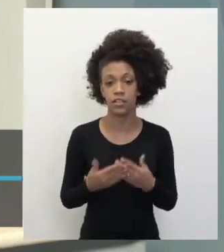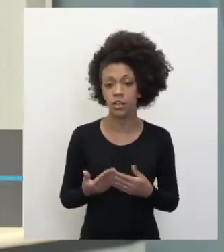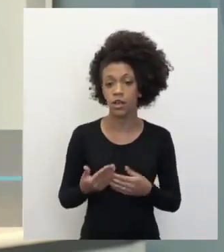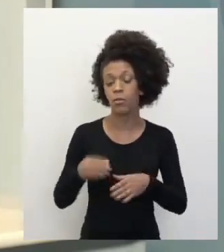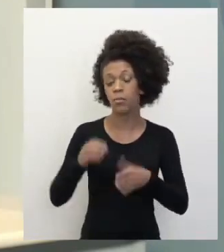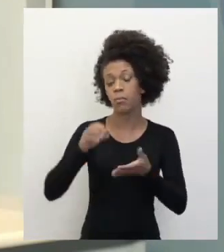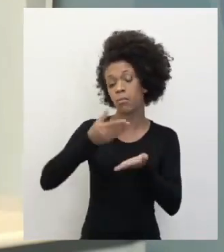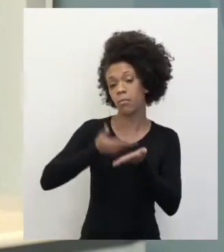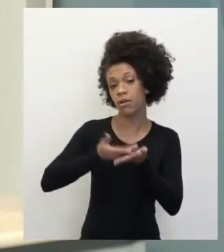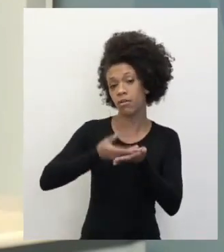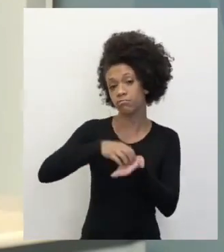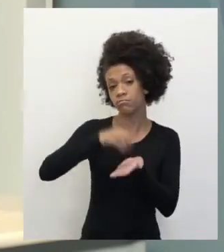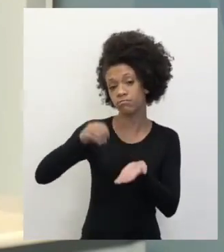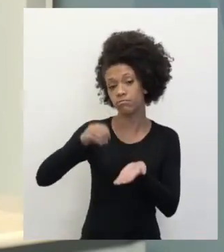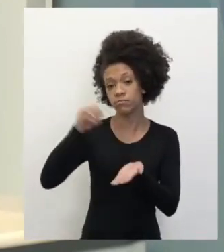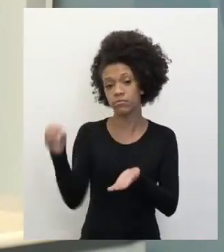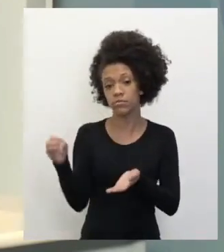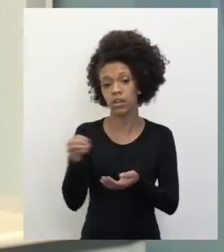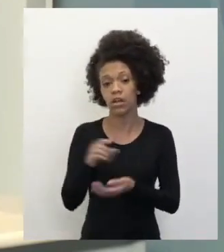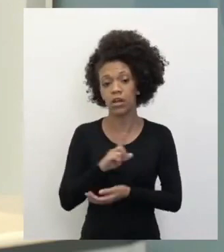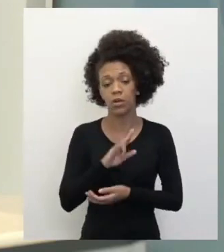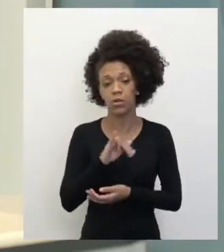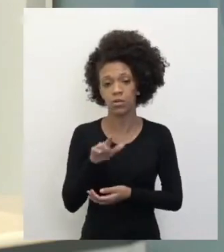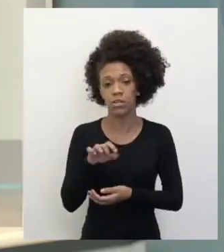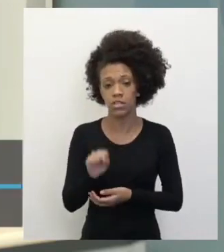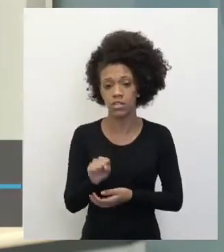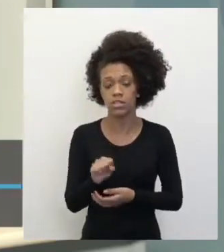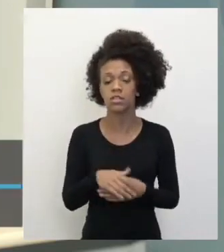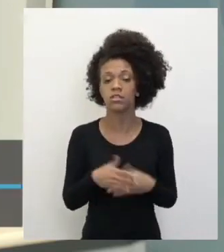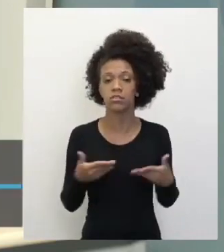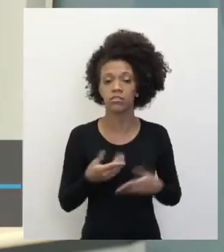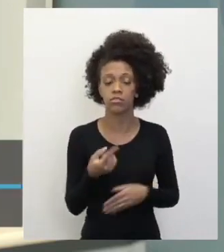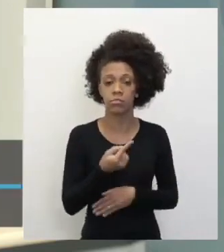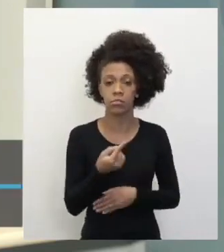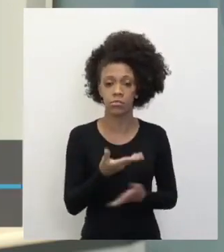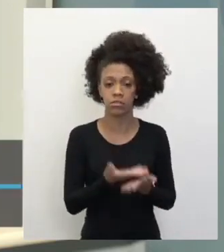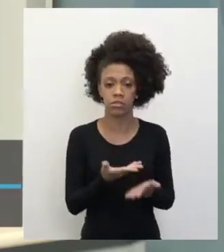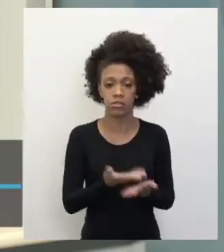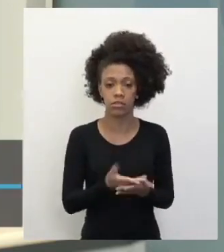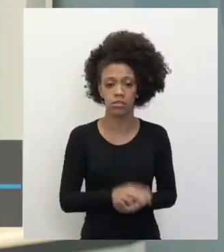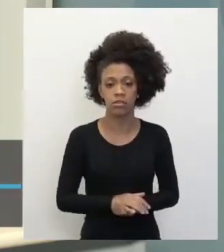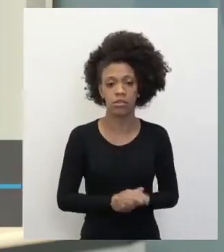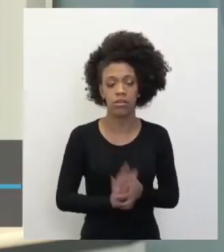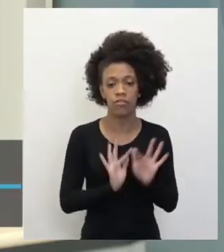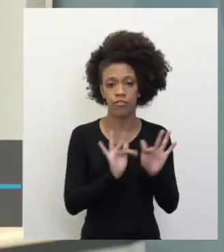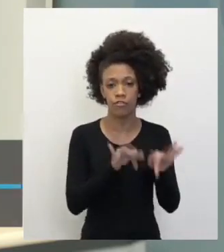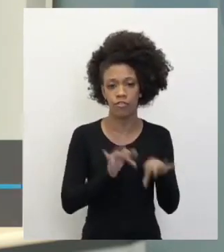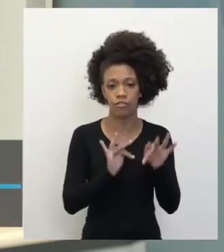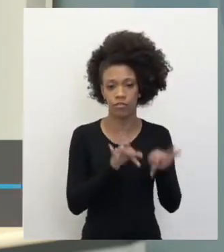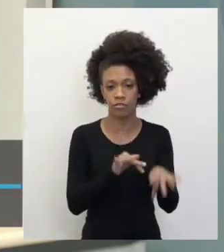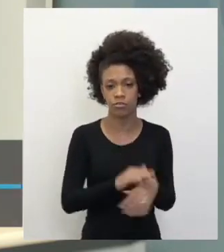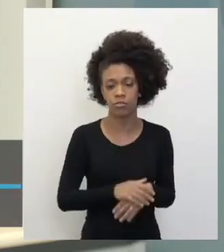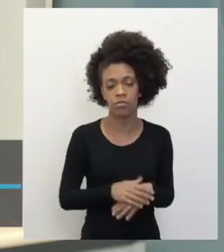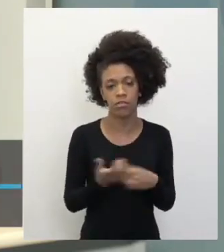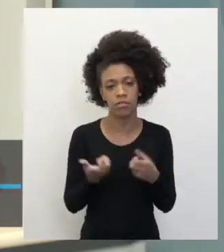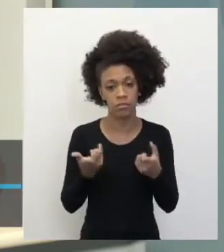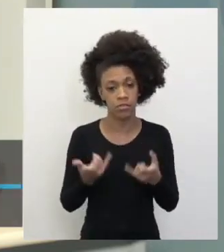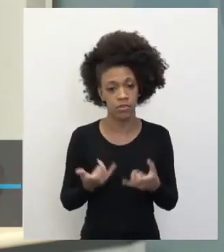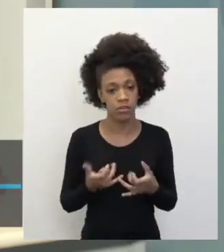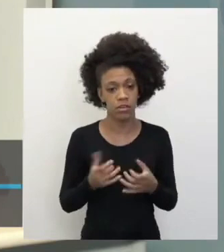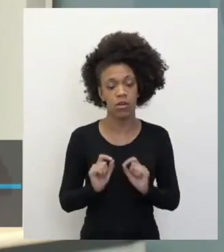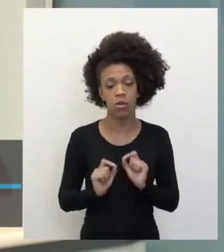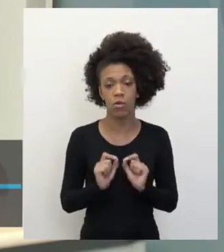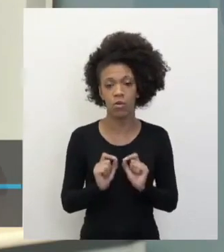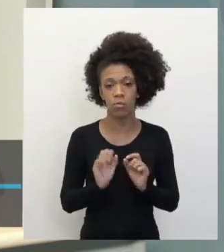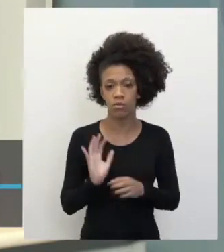sou a professora Luíse Coutinho e hoje nós teremos a nossa primeira aula sobre o feudalismo. A gente vai falar um pouquinho sobre a